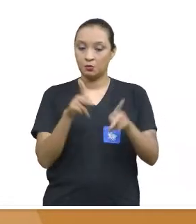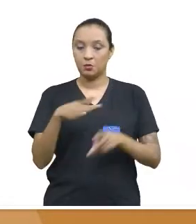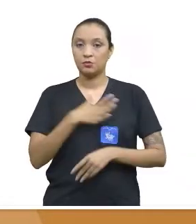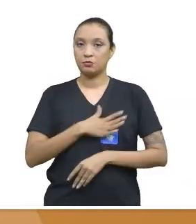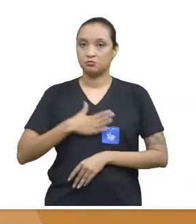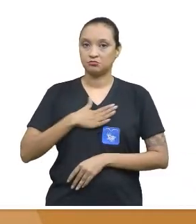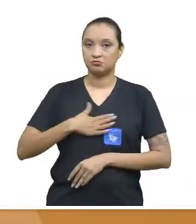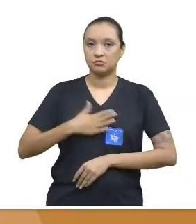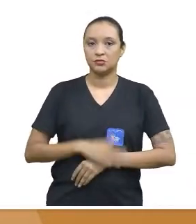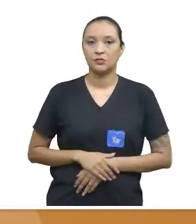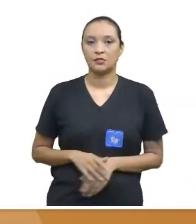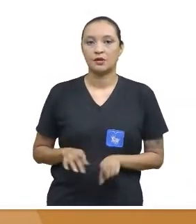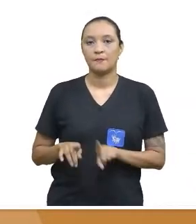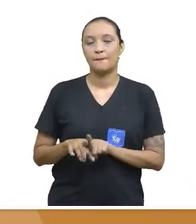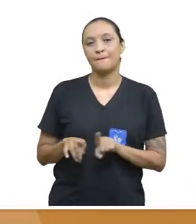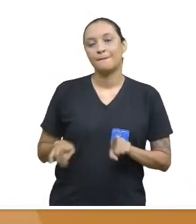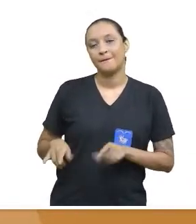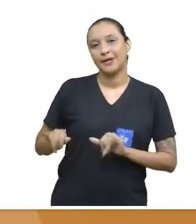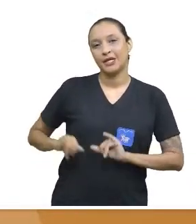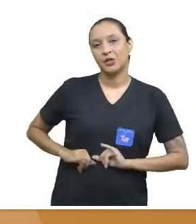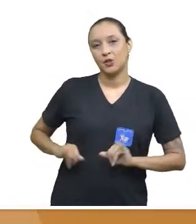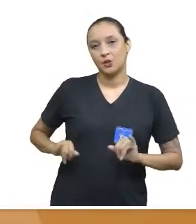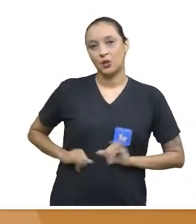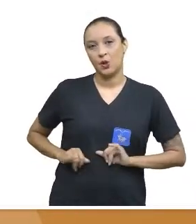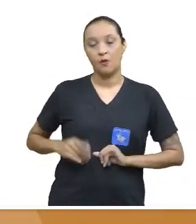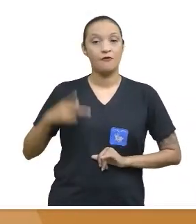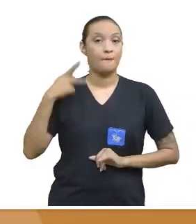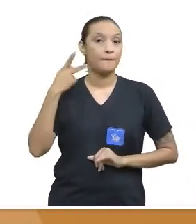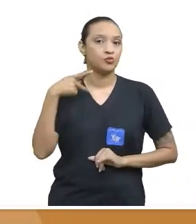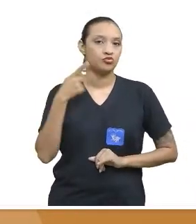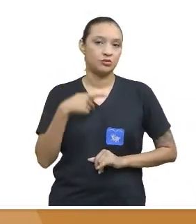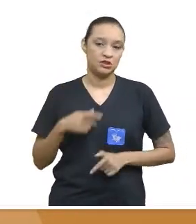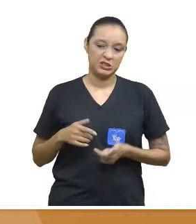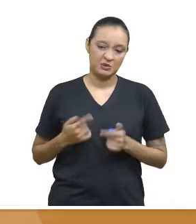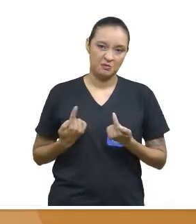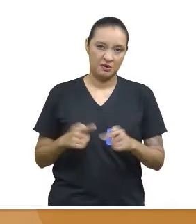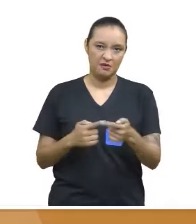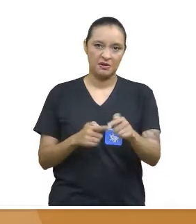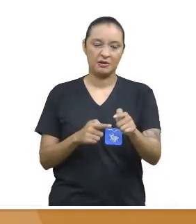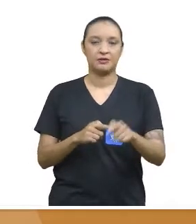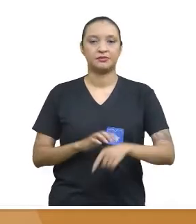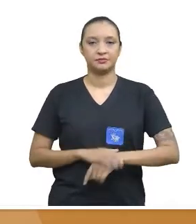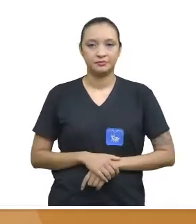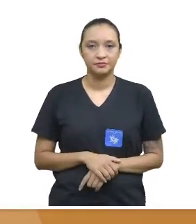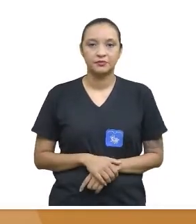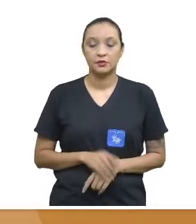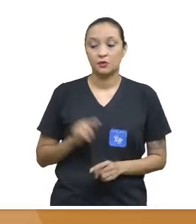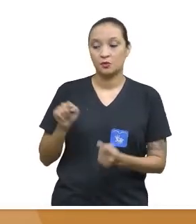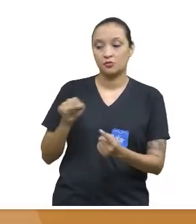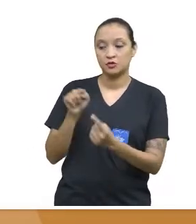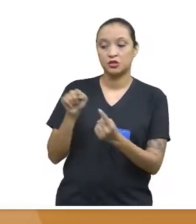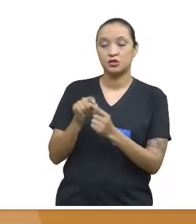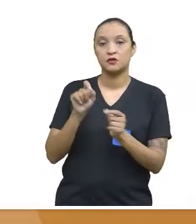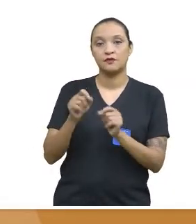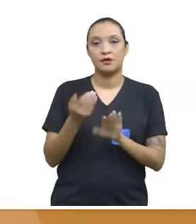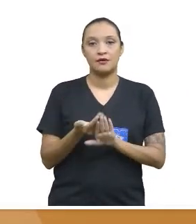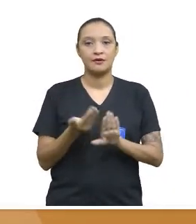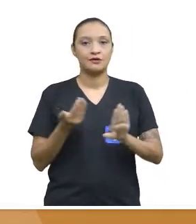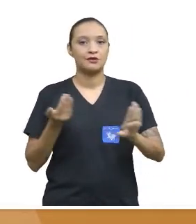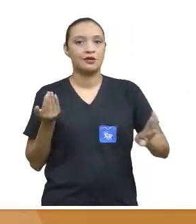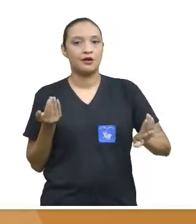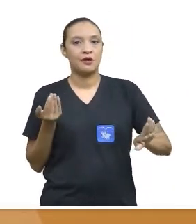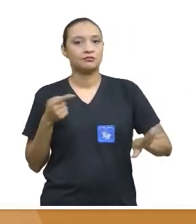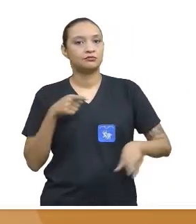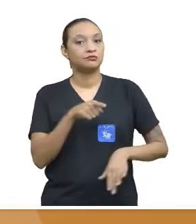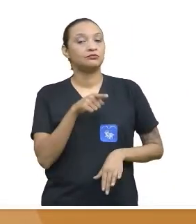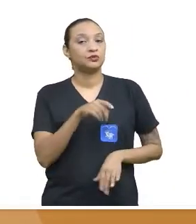ele começa a sofrer uma perseguição política muito séria. O objetivo dele era dissociá-lo da imagem do